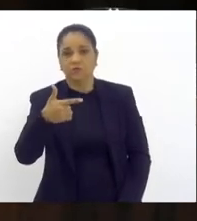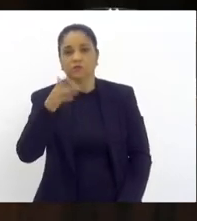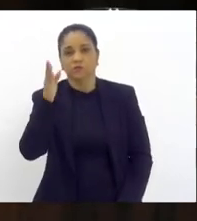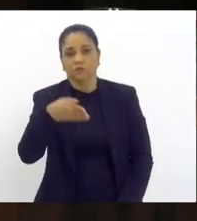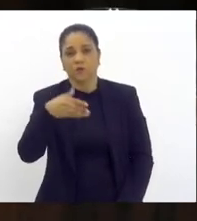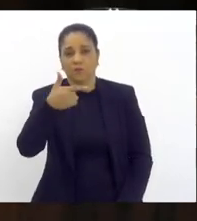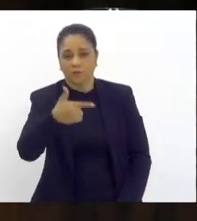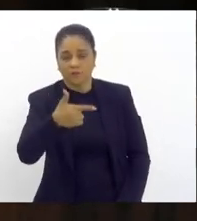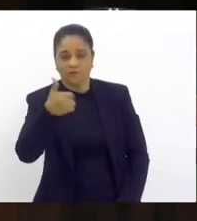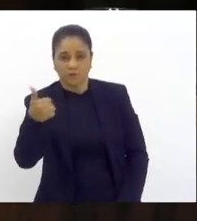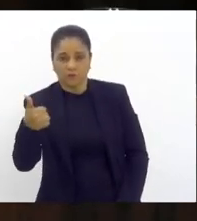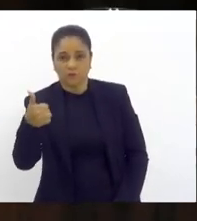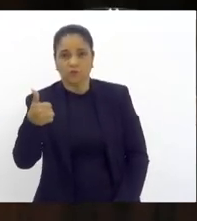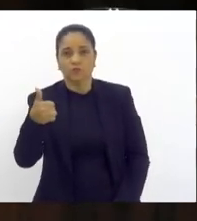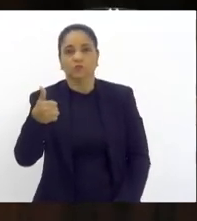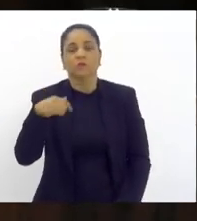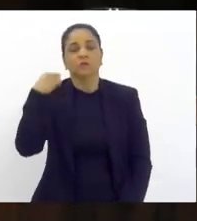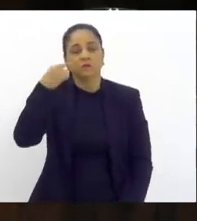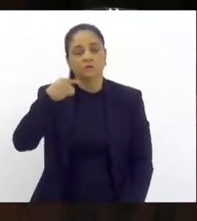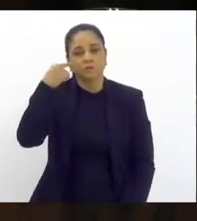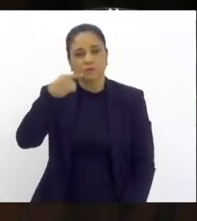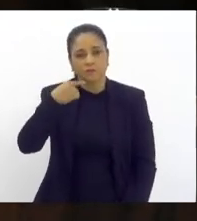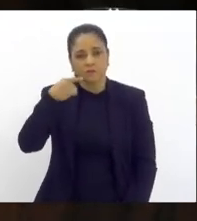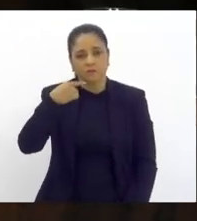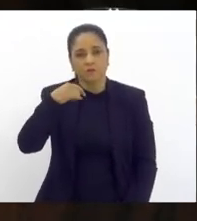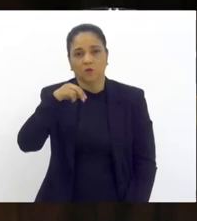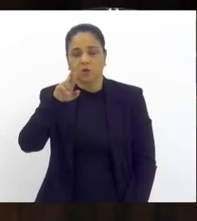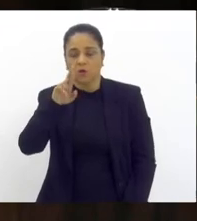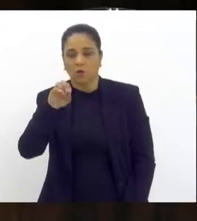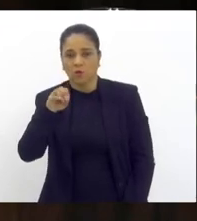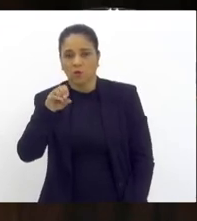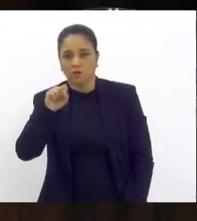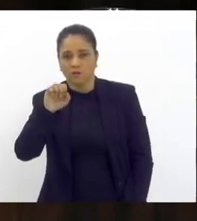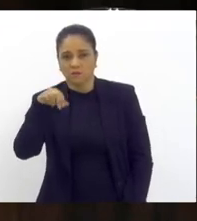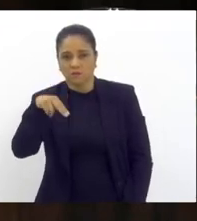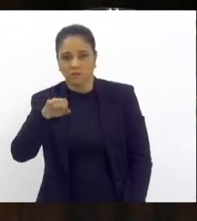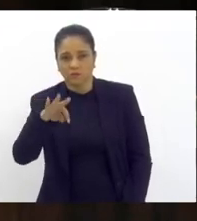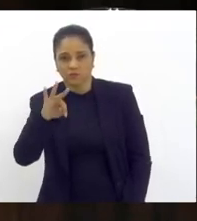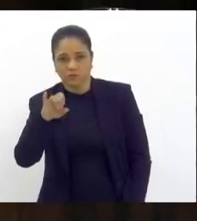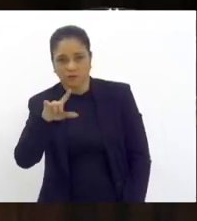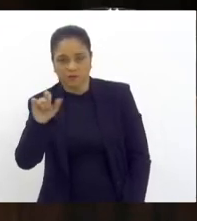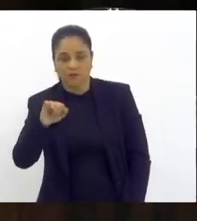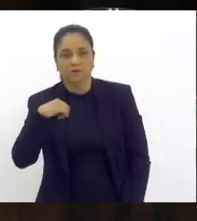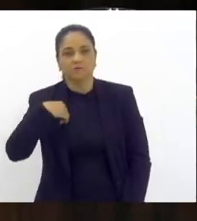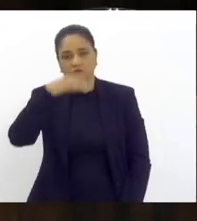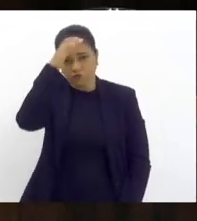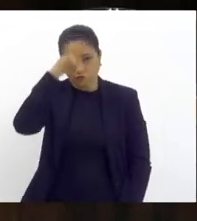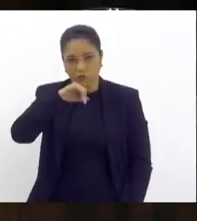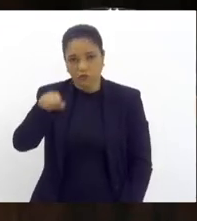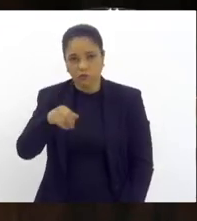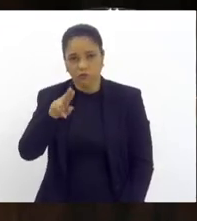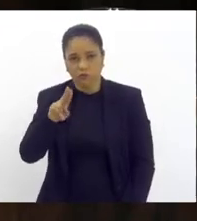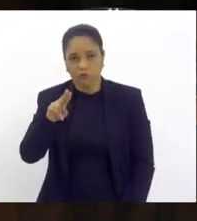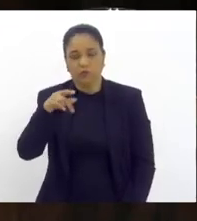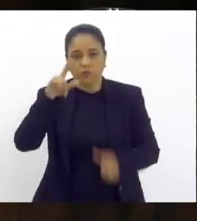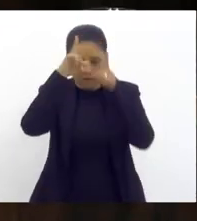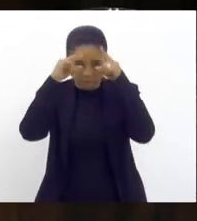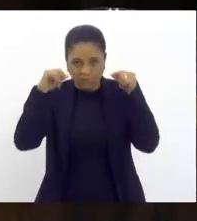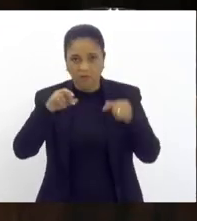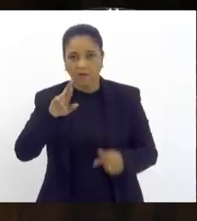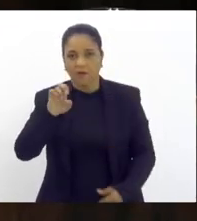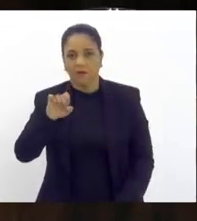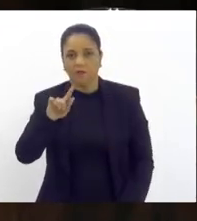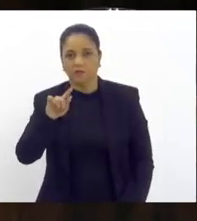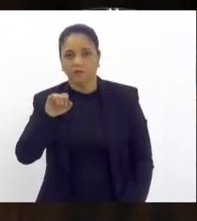772/2021, de autoria das deputadas Rosângela Zeidan, Tia Ju, Franciane Mota, enfermeira Regiane,